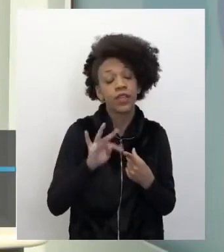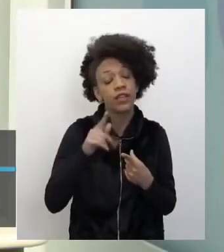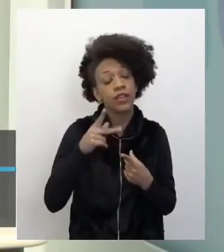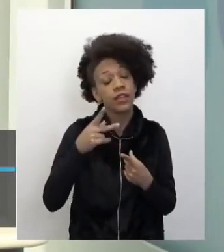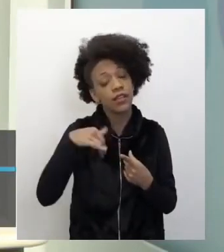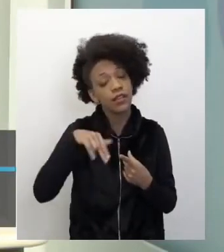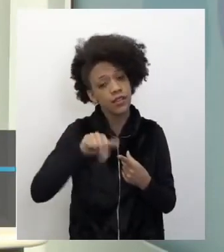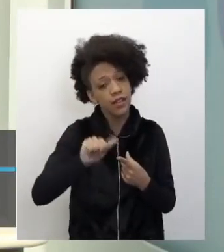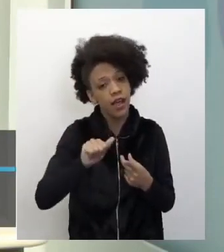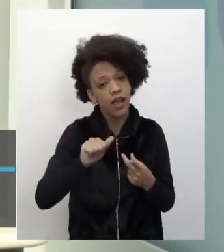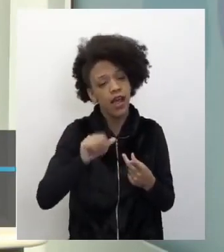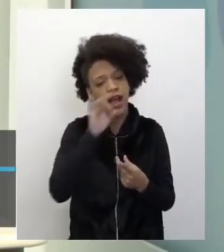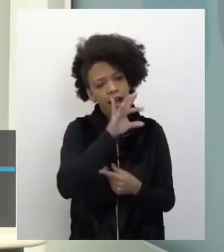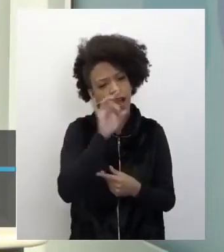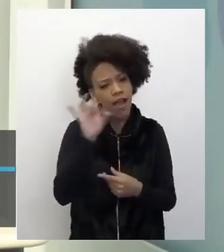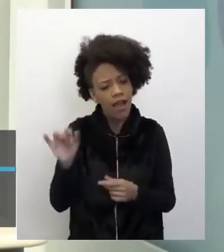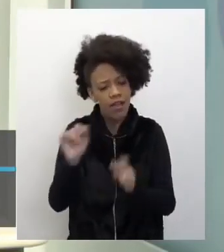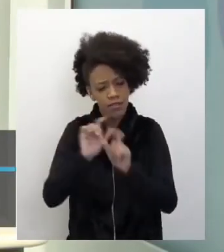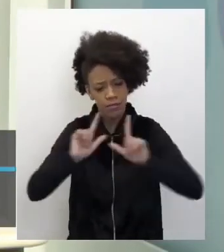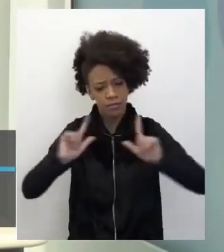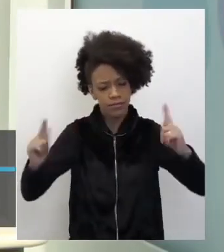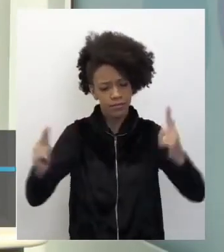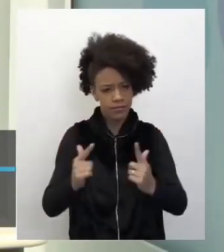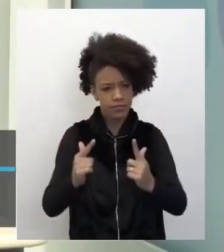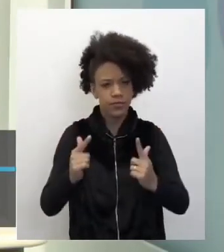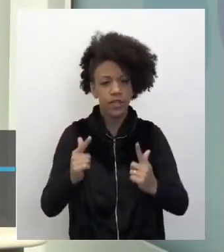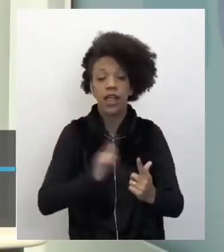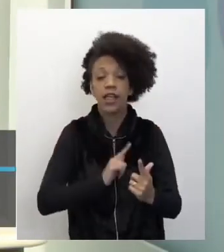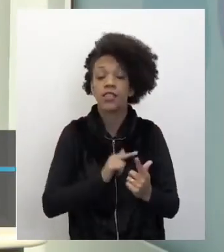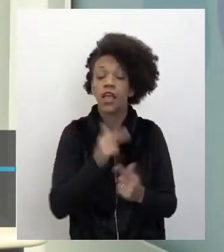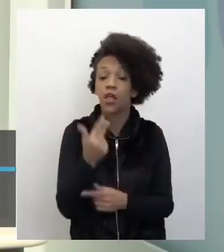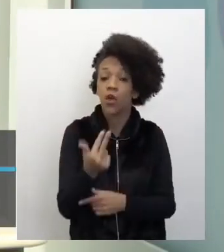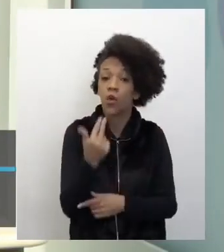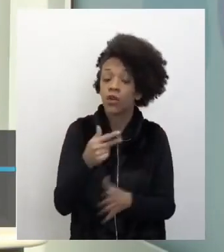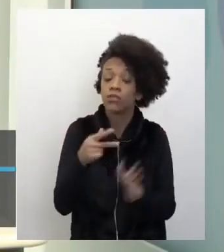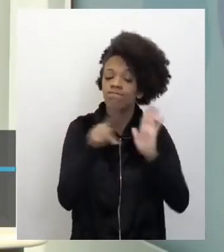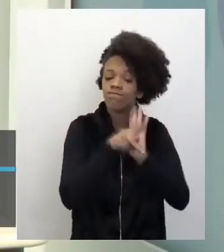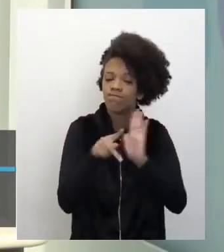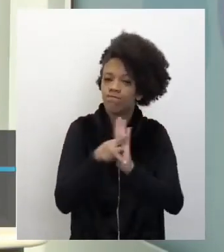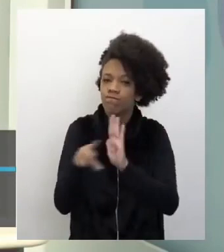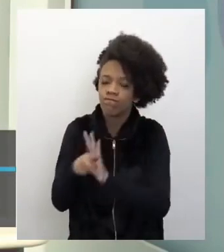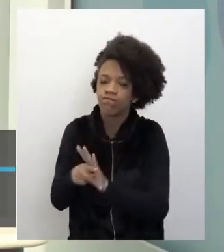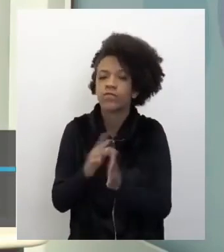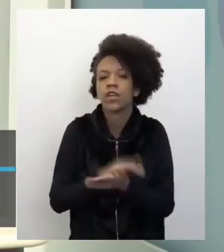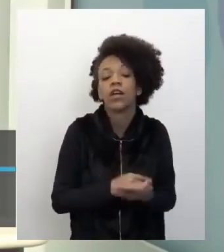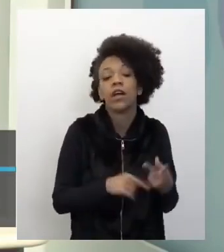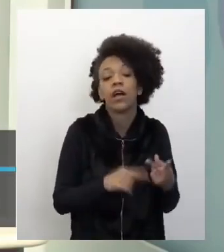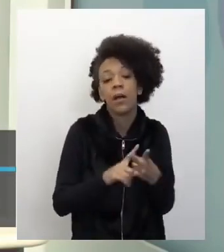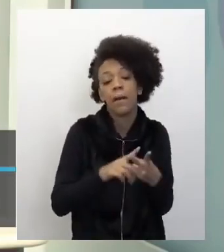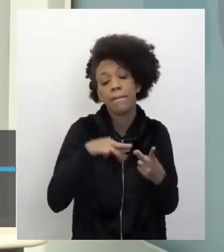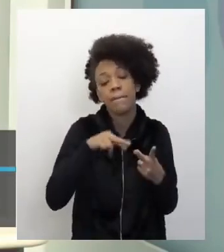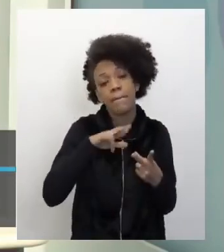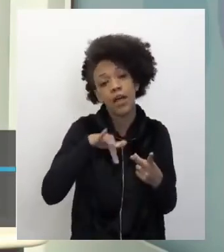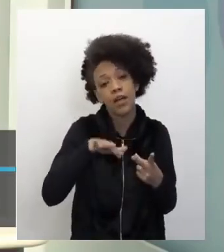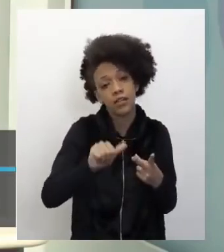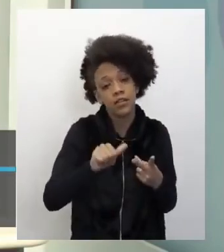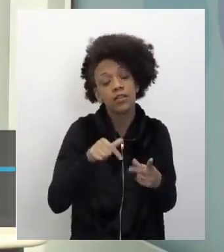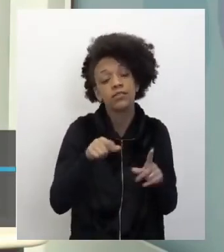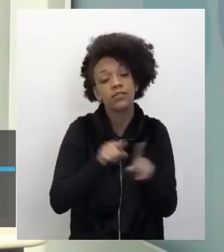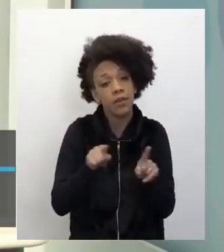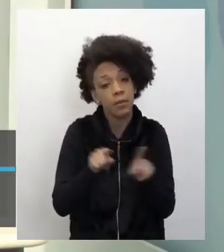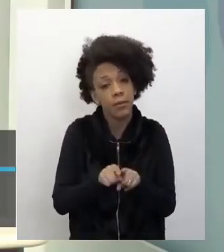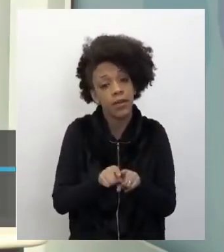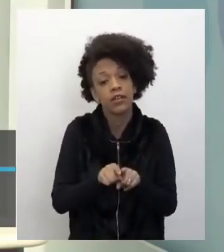coloca, cada bioma tem uma cor correspondente. E a Maria Eduarda, ela colocou essa questão também,